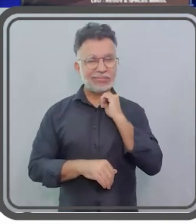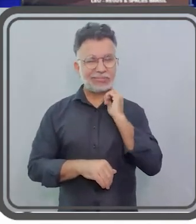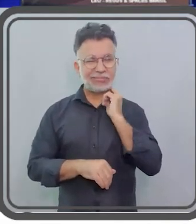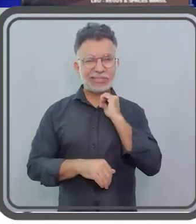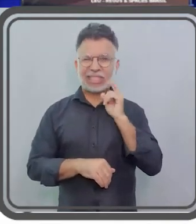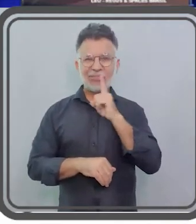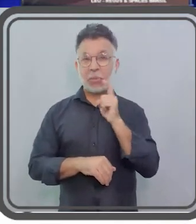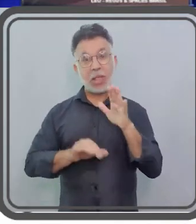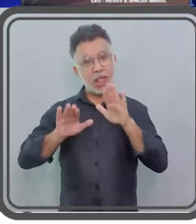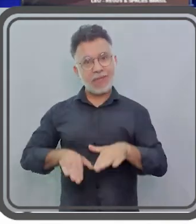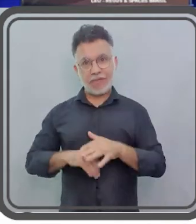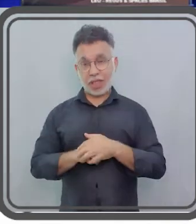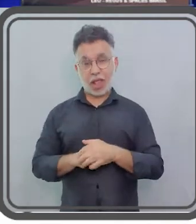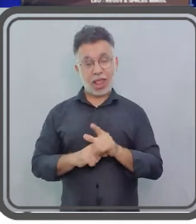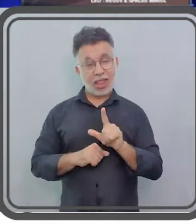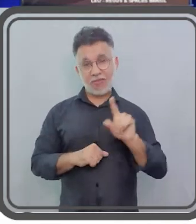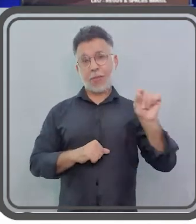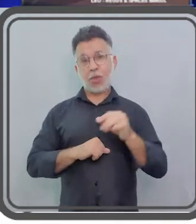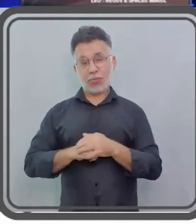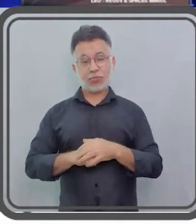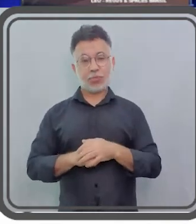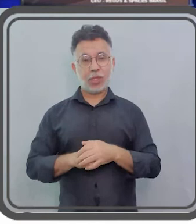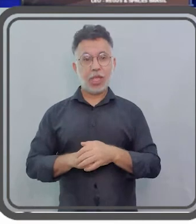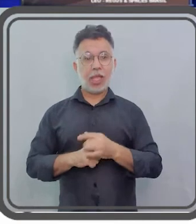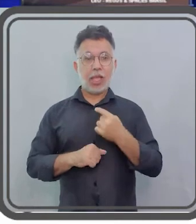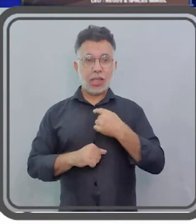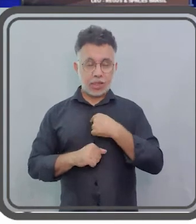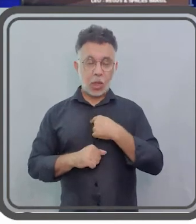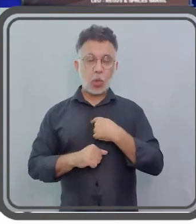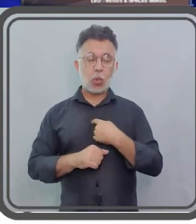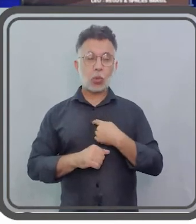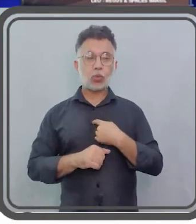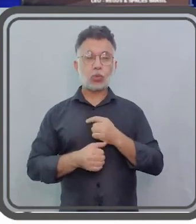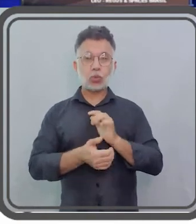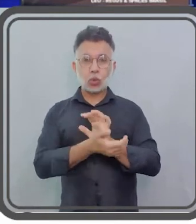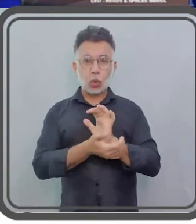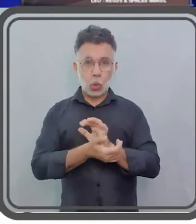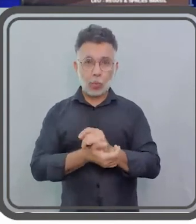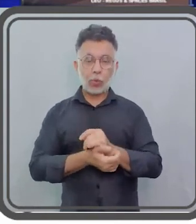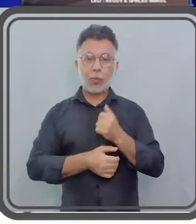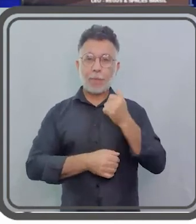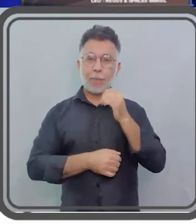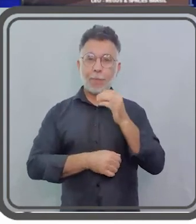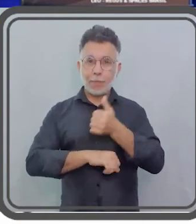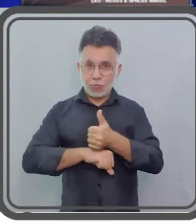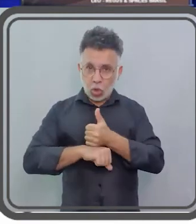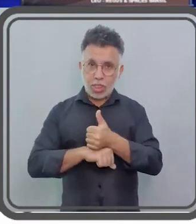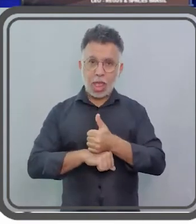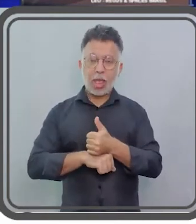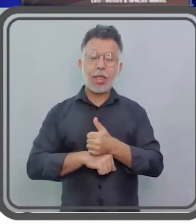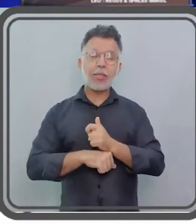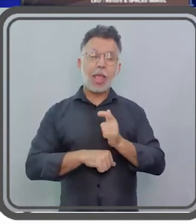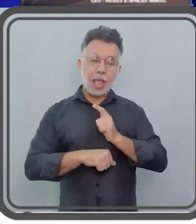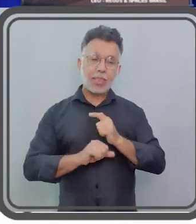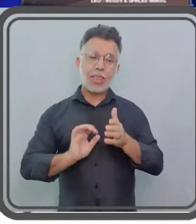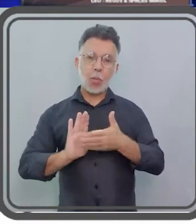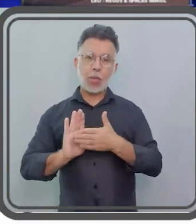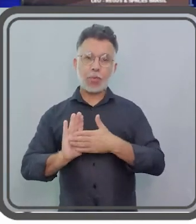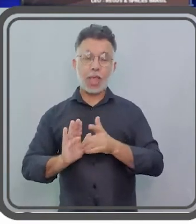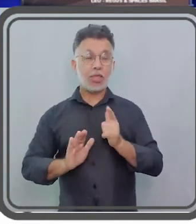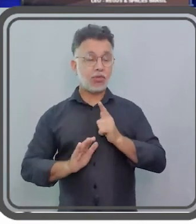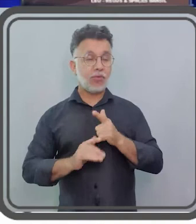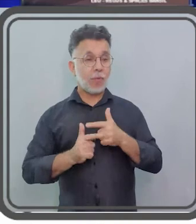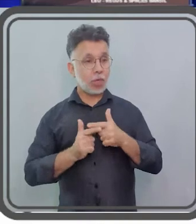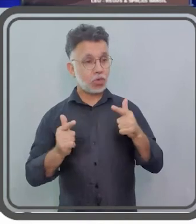Então, nossa base de talentos está atrás de um propósito. Tivemos a sorte de ter uns talentos